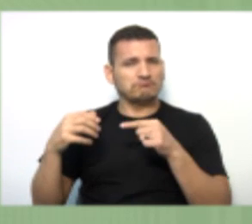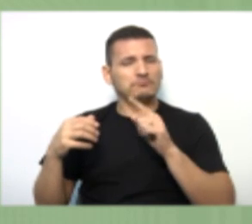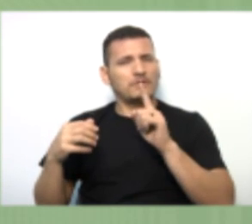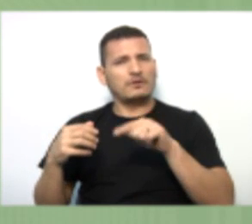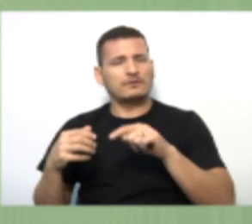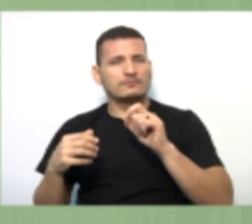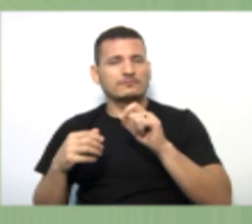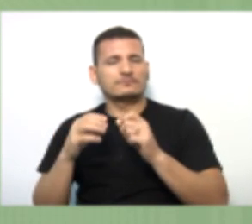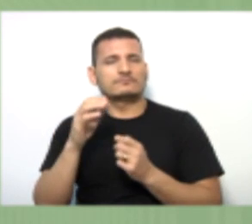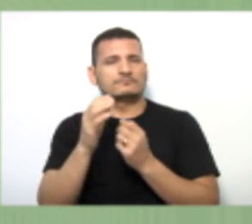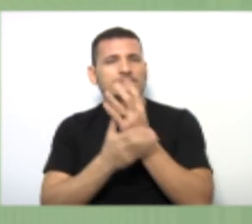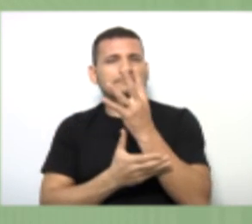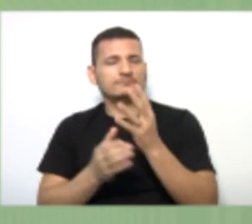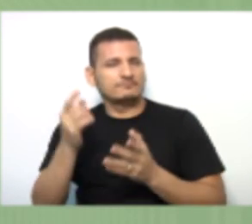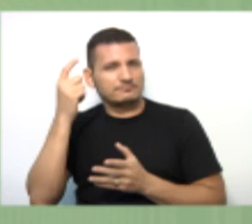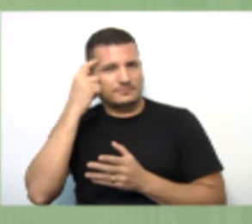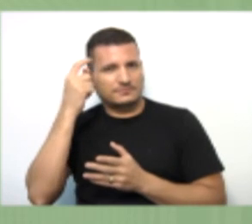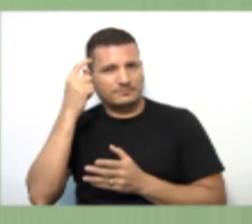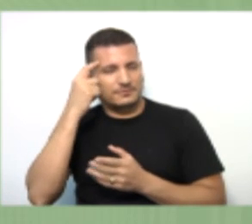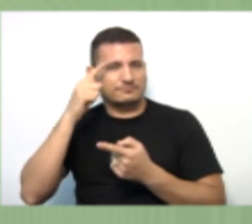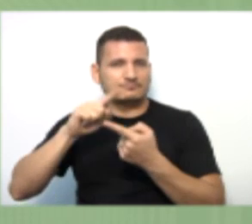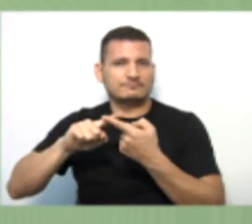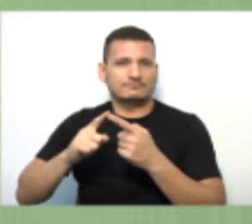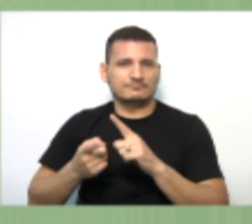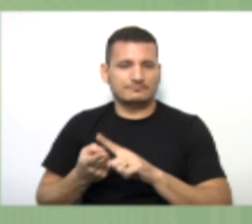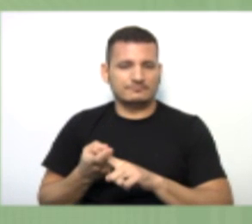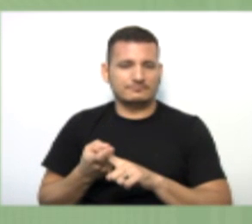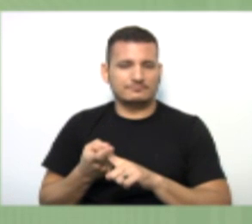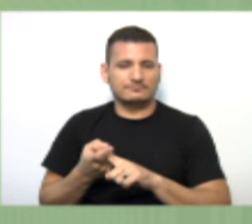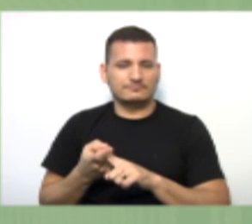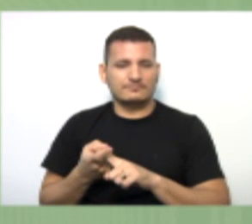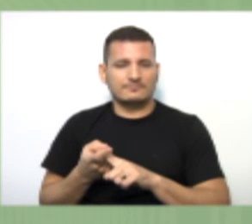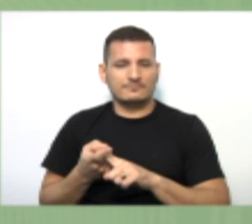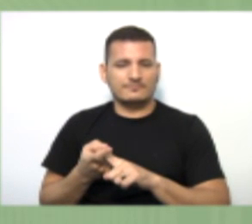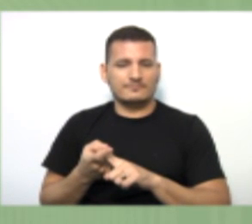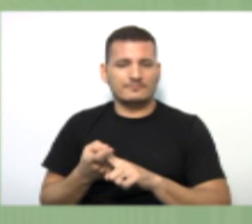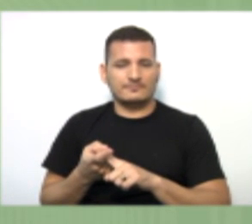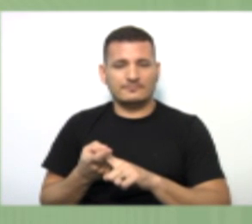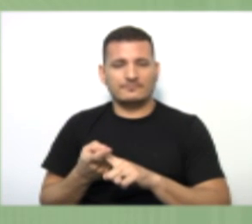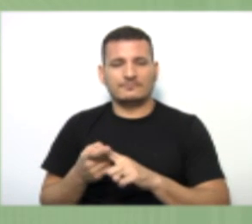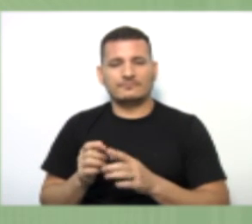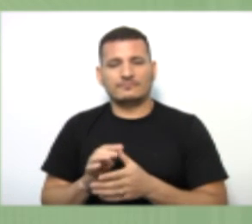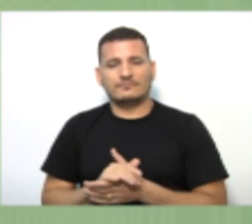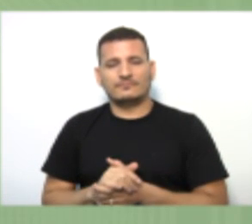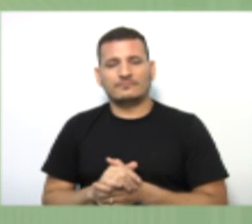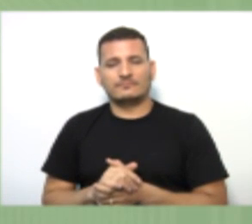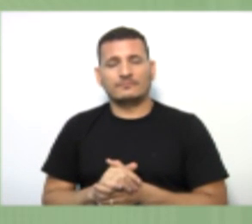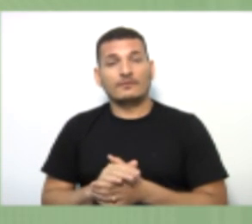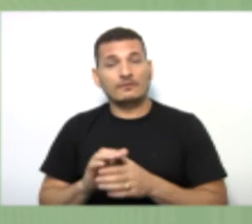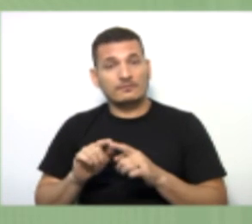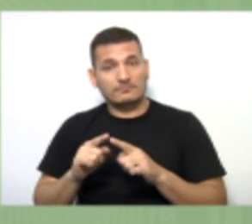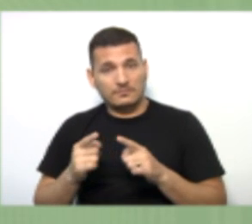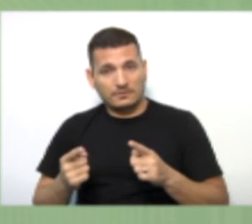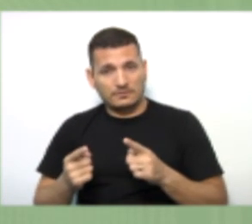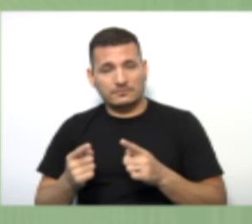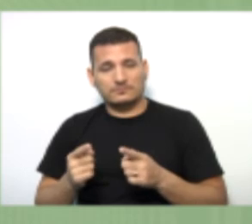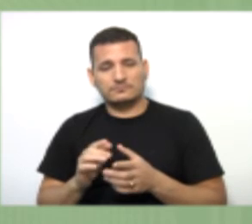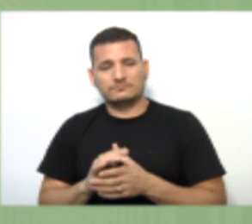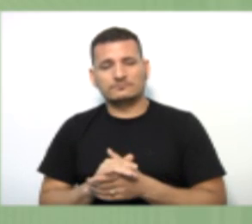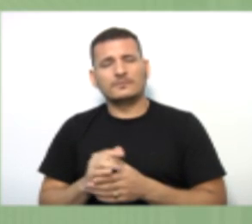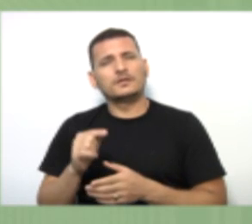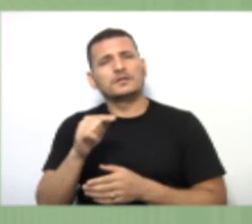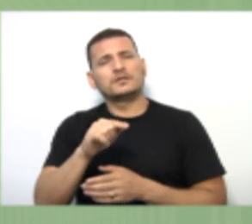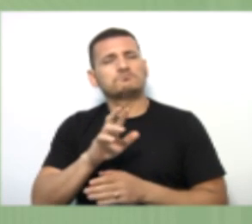o criador do pensamento lógico. No entanto, ele não